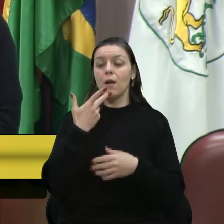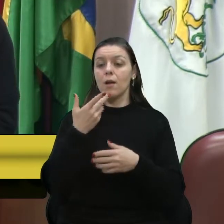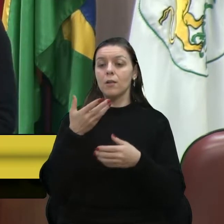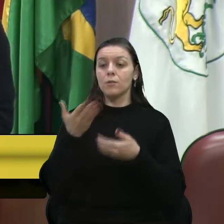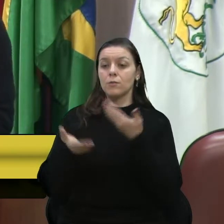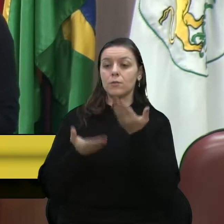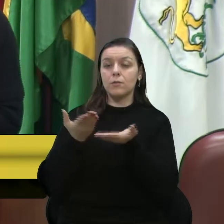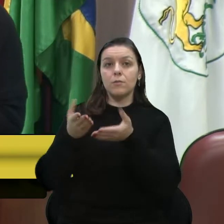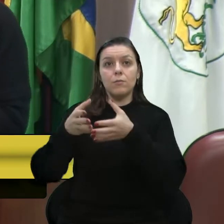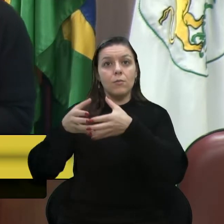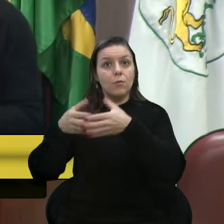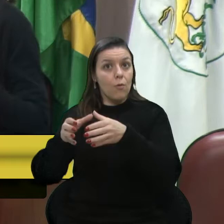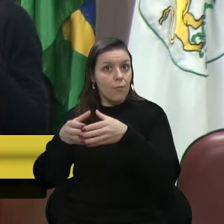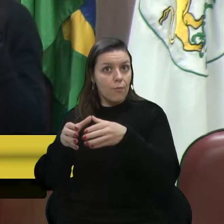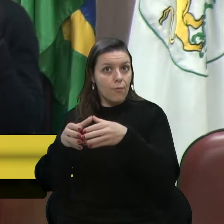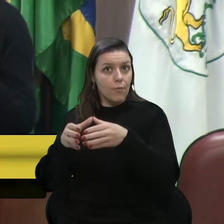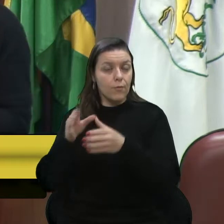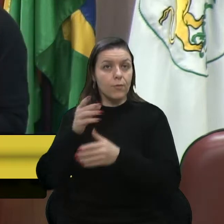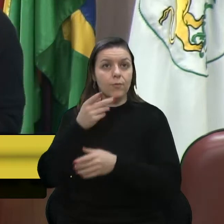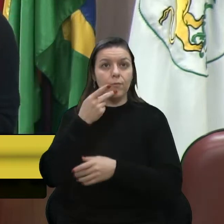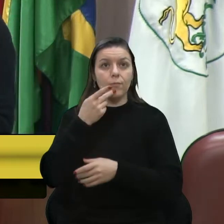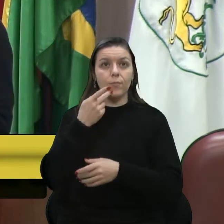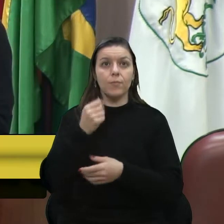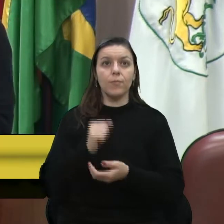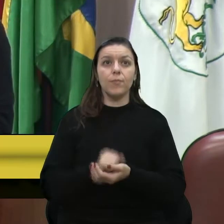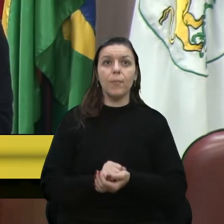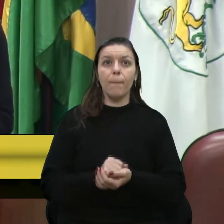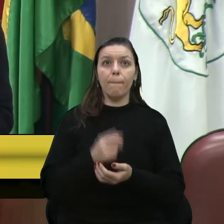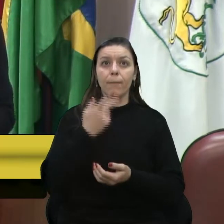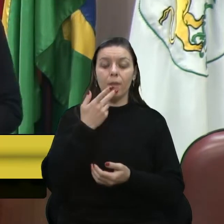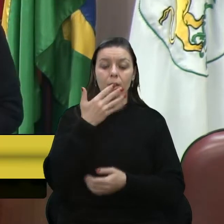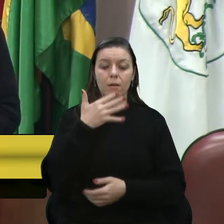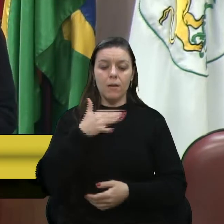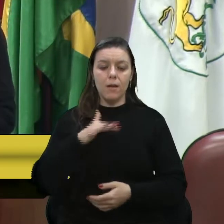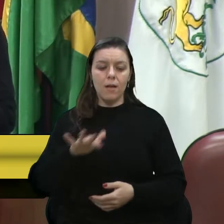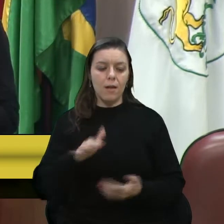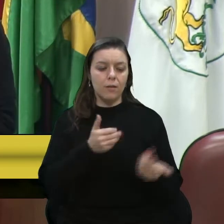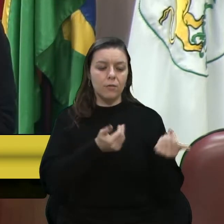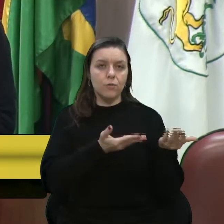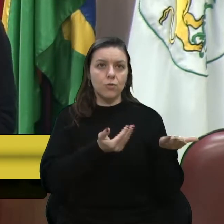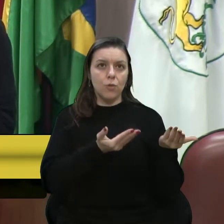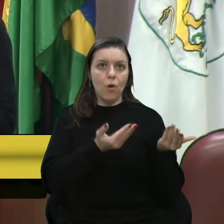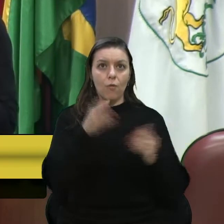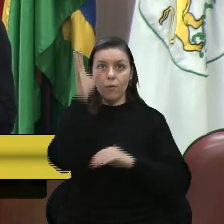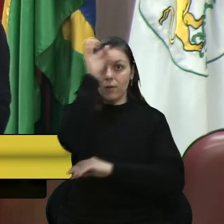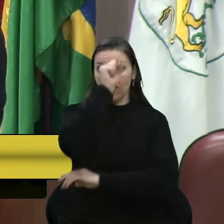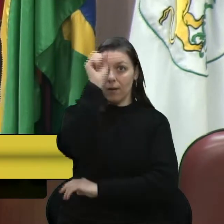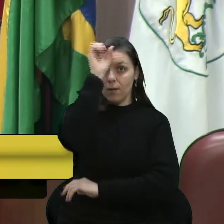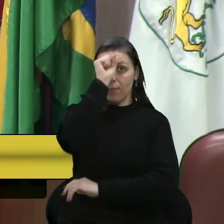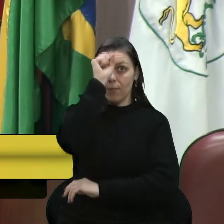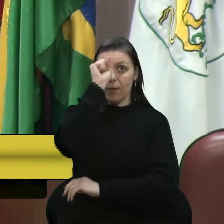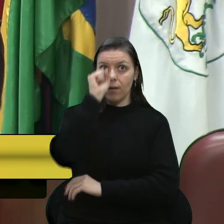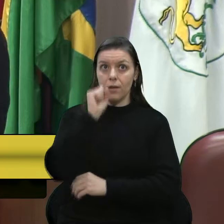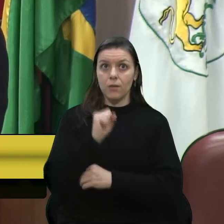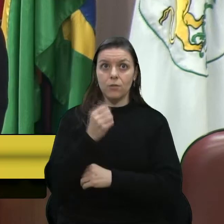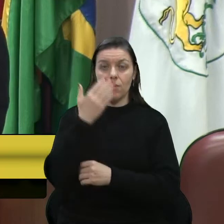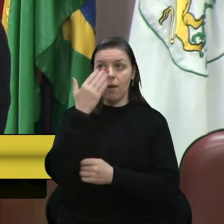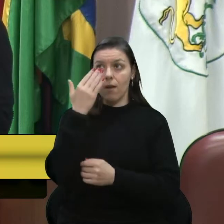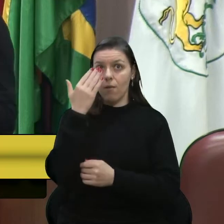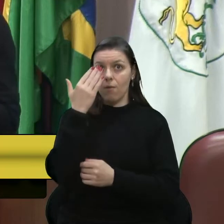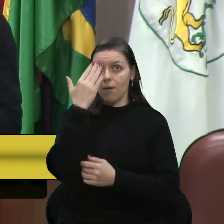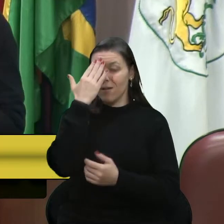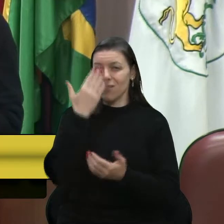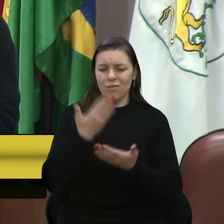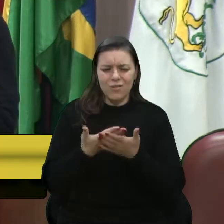disso que a gente está falando. A gente está falando de crianças e adolescentes que aprendem a não confiar em si,